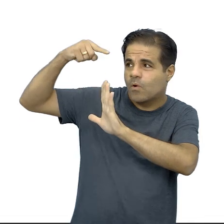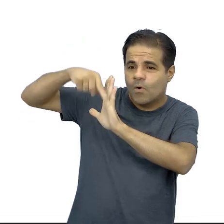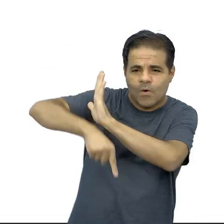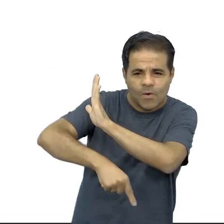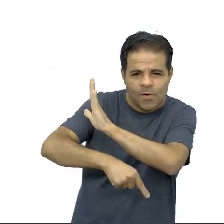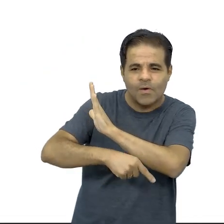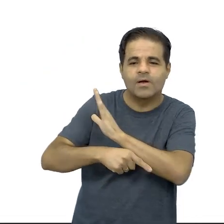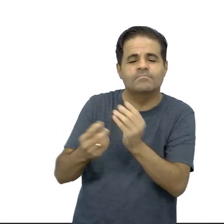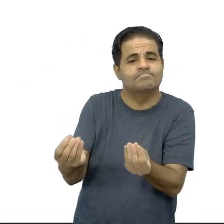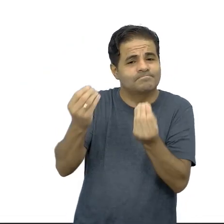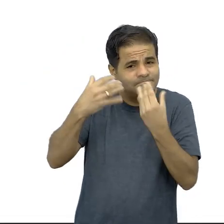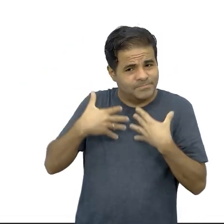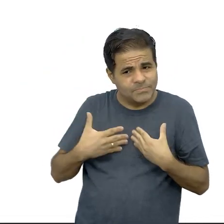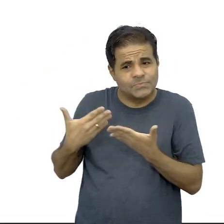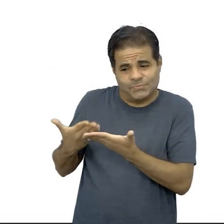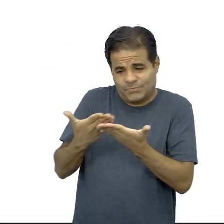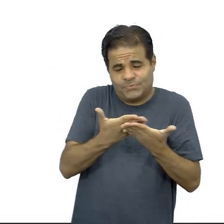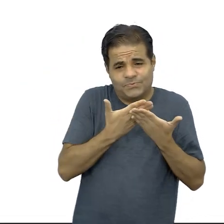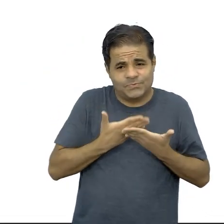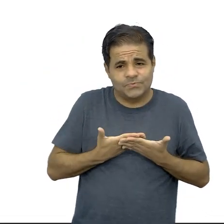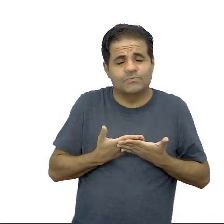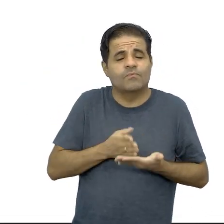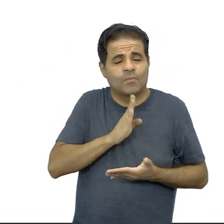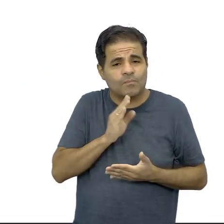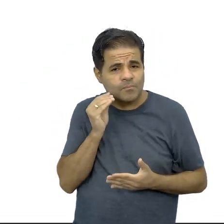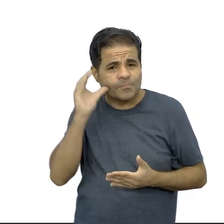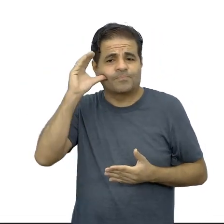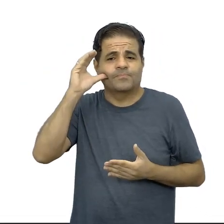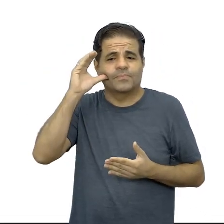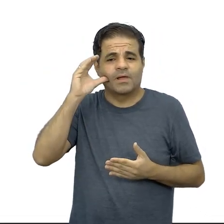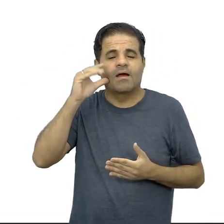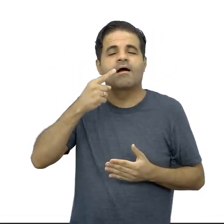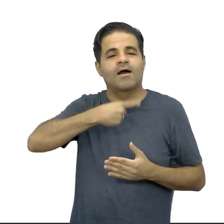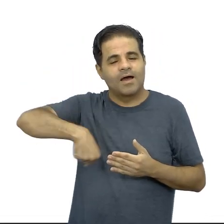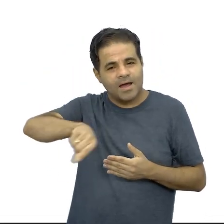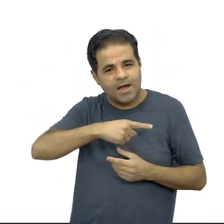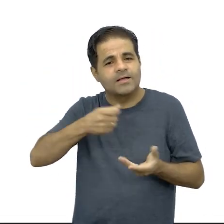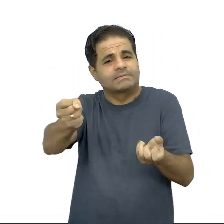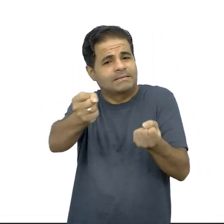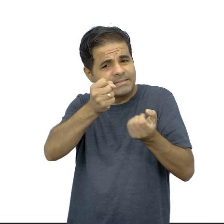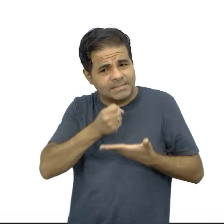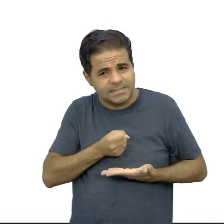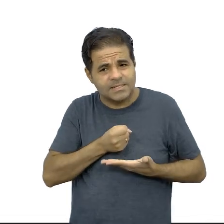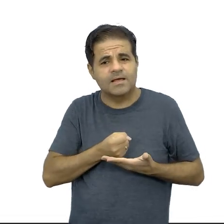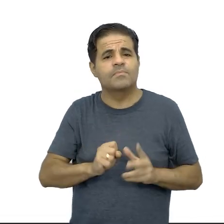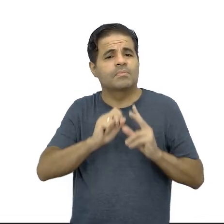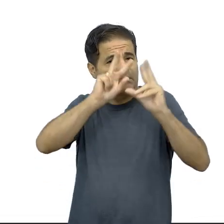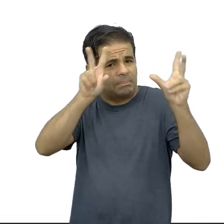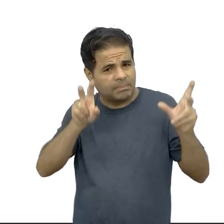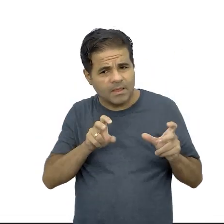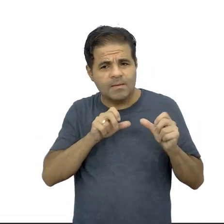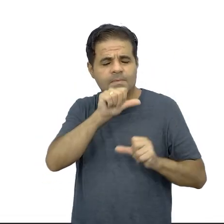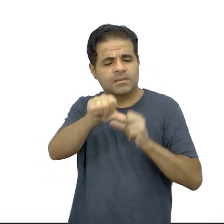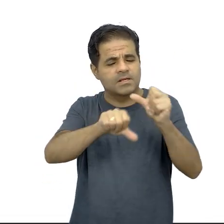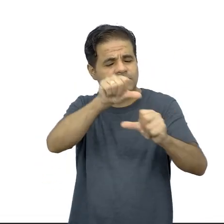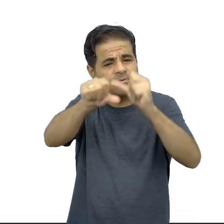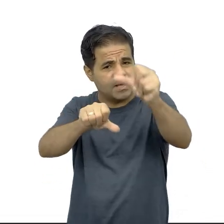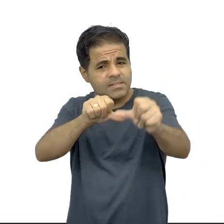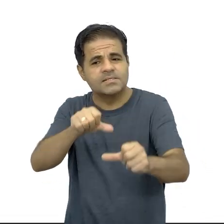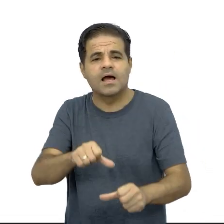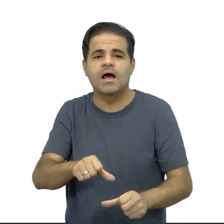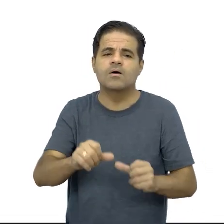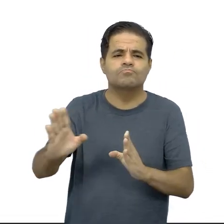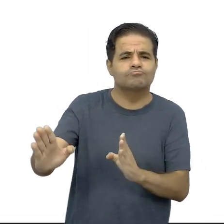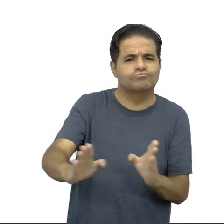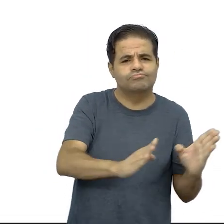aprofundamento dos estudantes, né, do conhecimento dos estudantes, nós também trazemos tema para a nossa própria formação. Então, ao